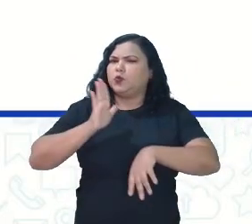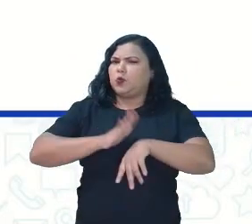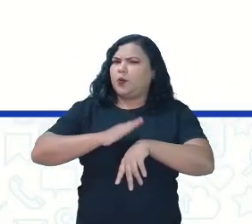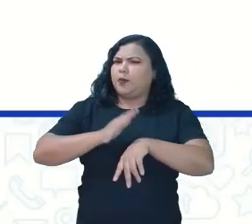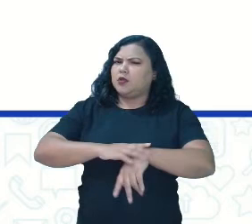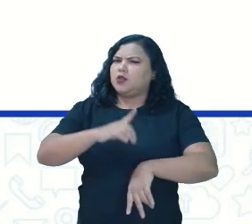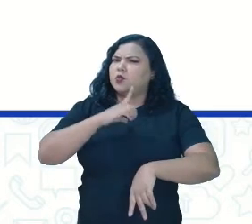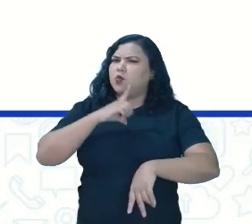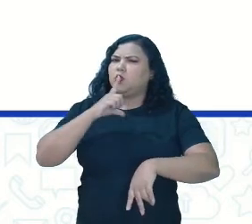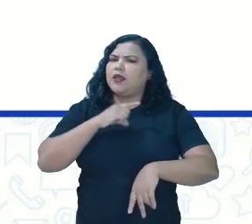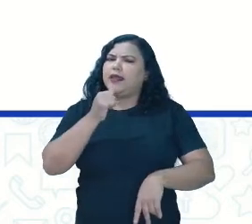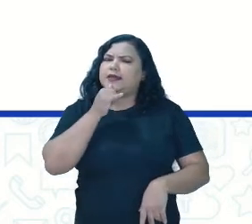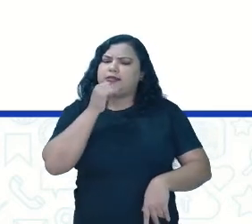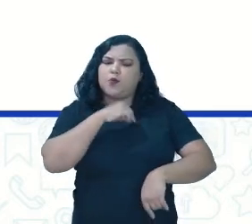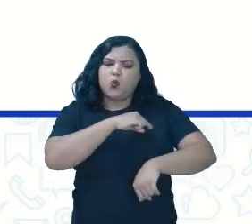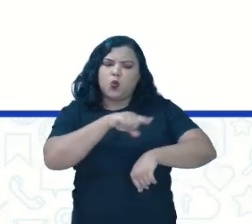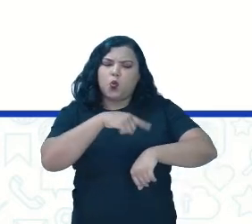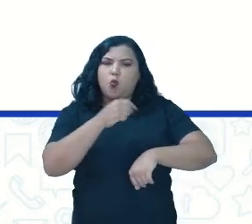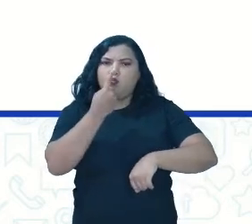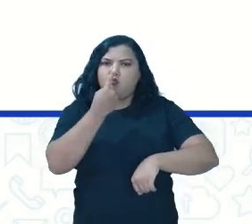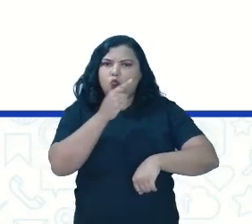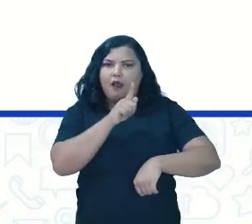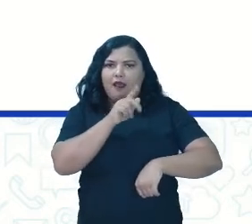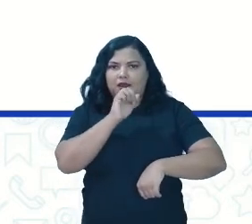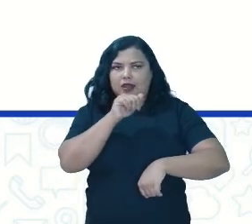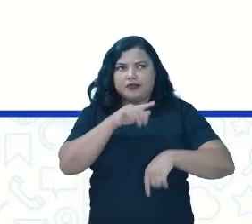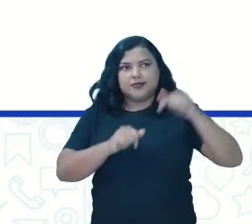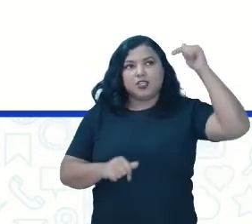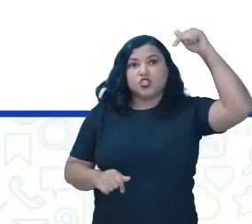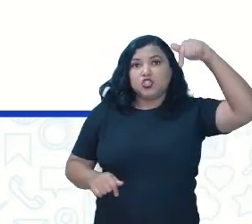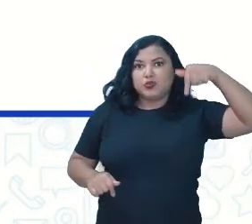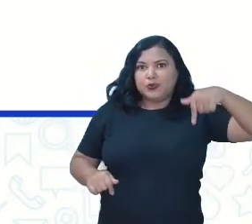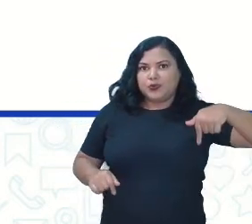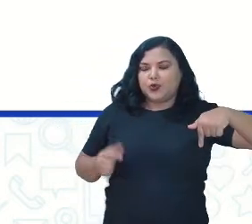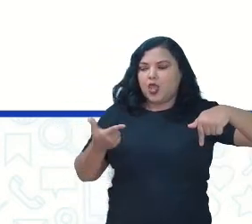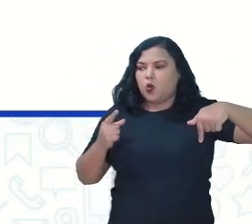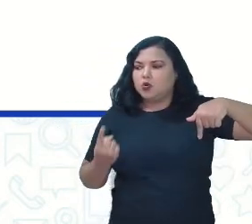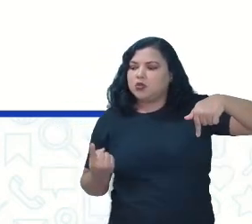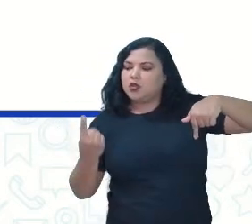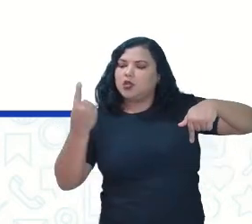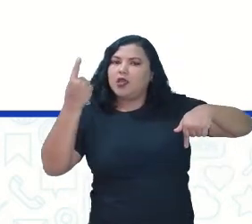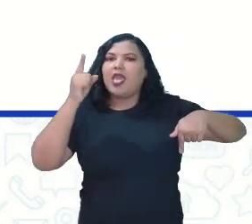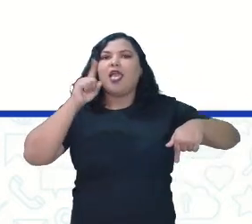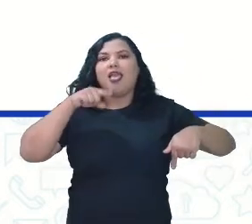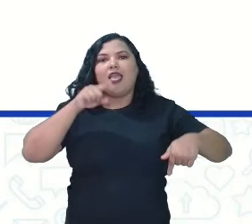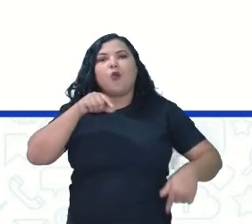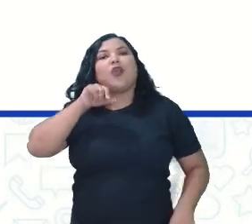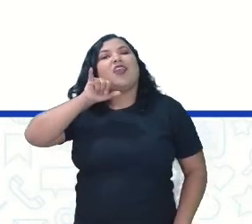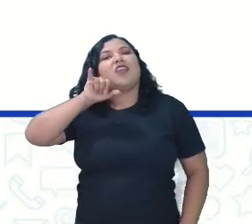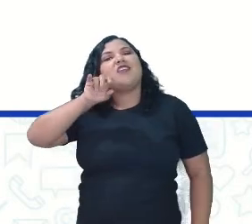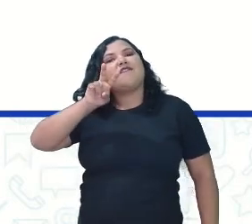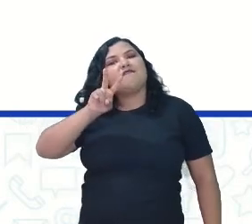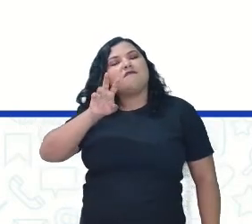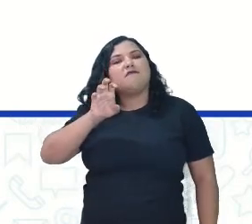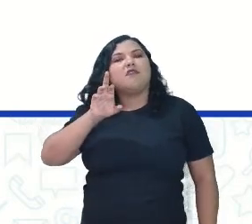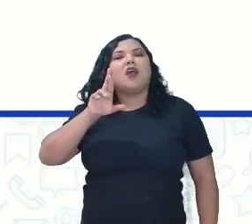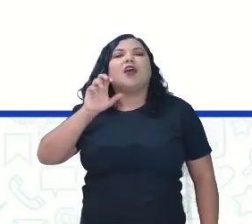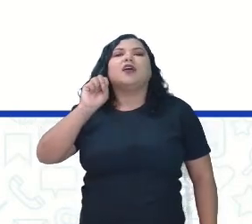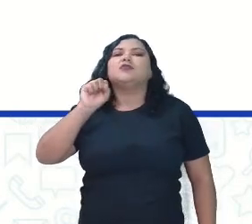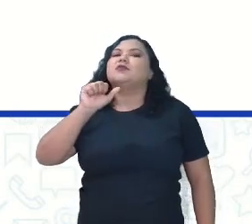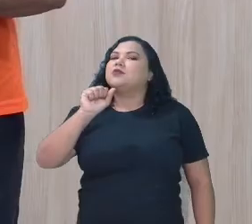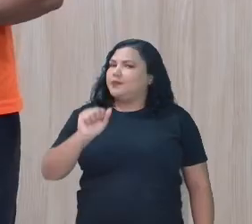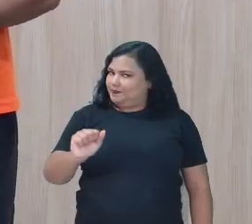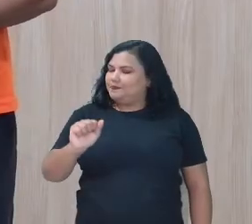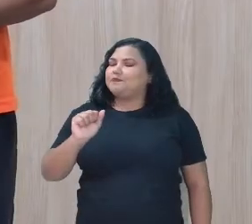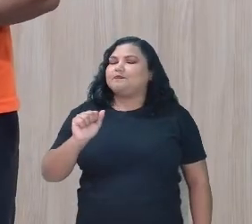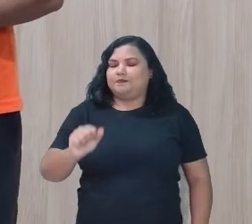a diminuição de uma grandeza e o aumento da outra grandeza, a gente tem o quê? Grandezas